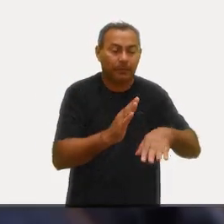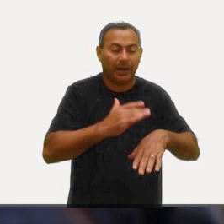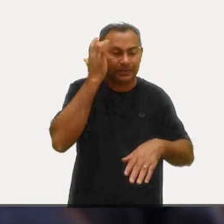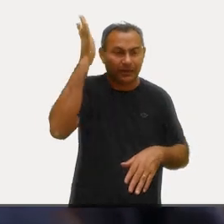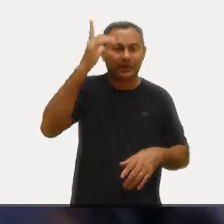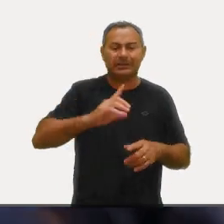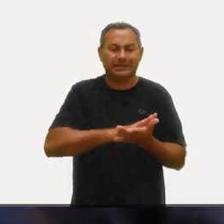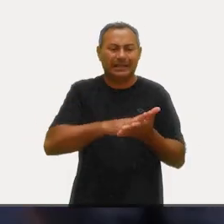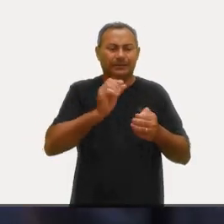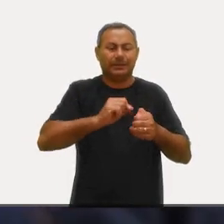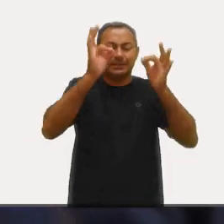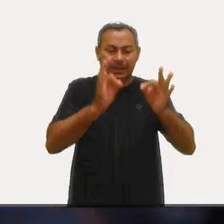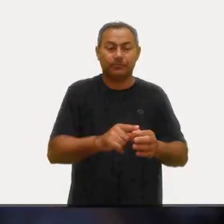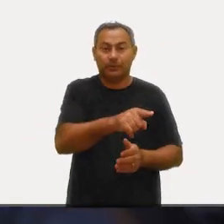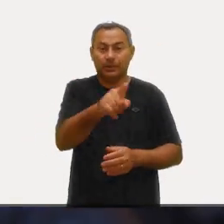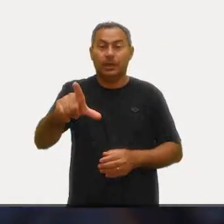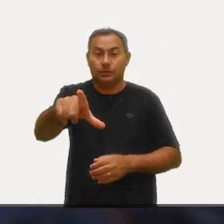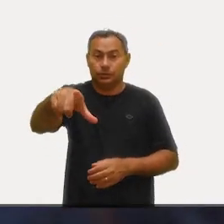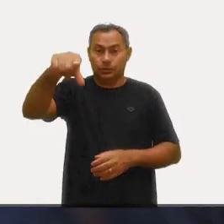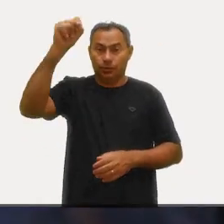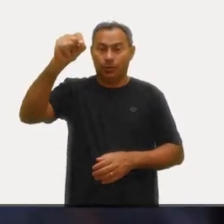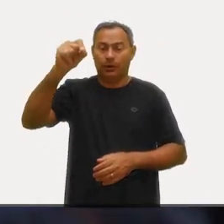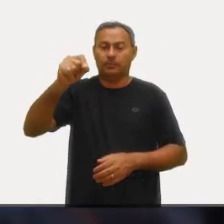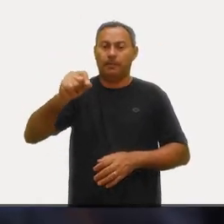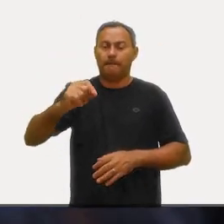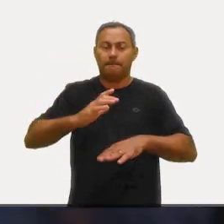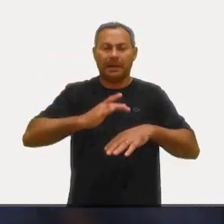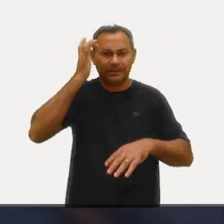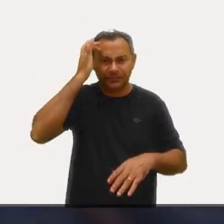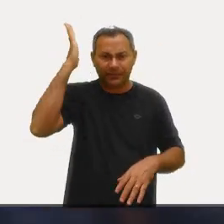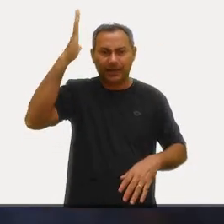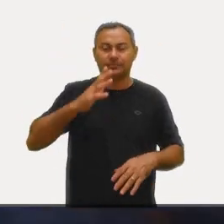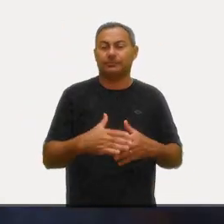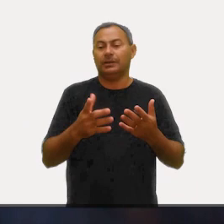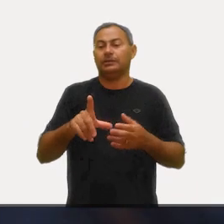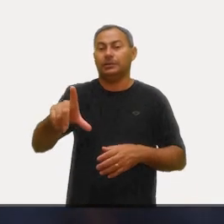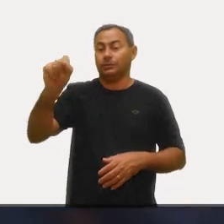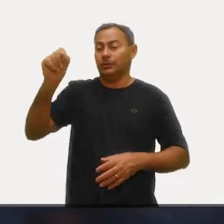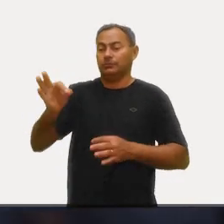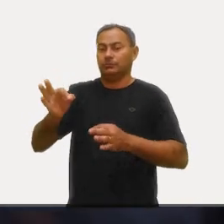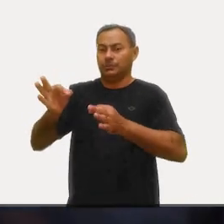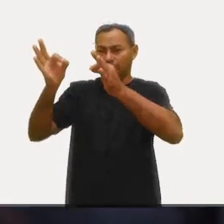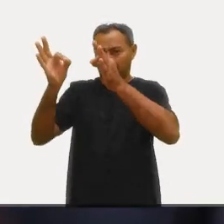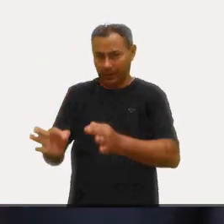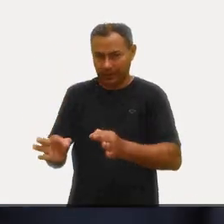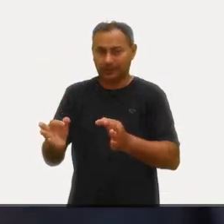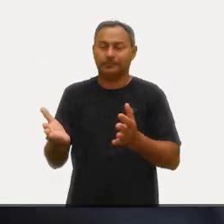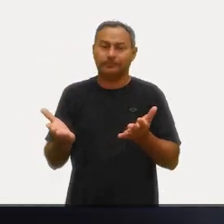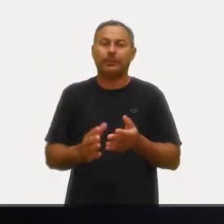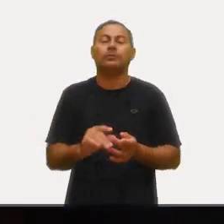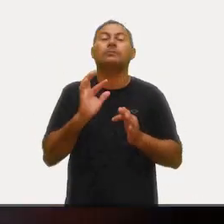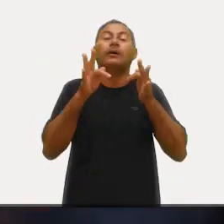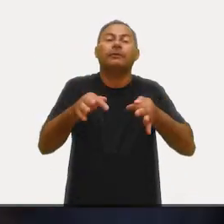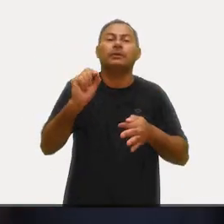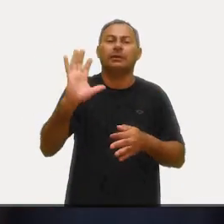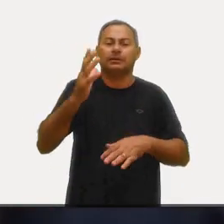fácil e ninguém está fazendo o que é certo. E quando você escolhe a alternativa mais fácil, ao invés de escolher a alternativa